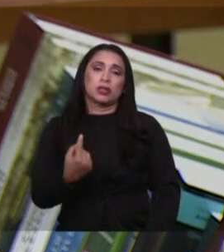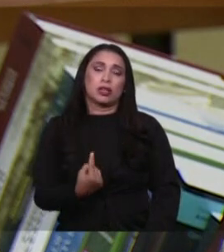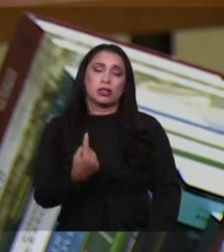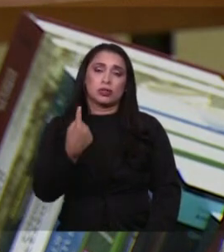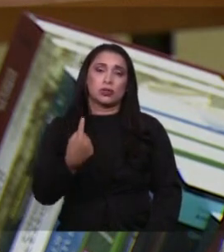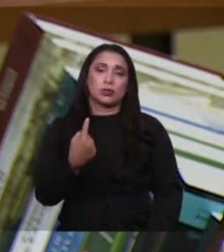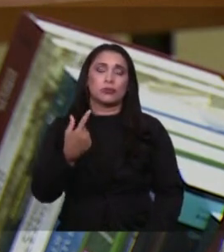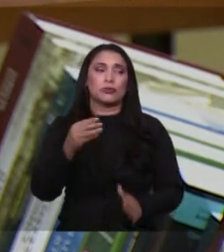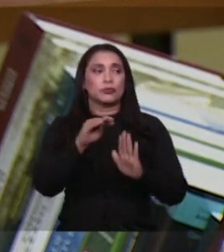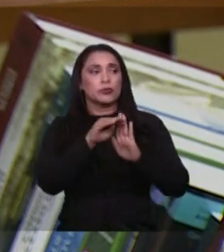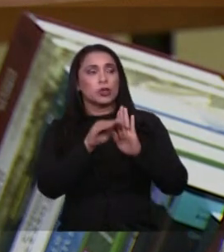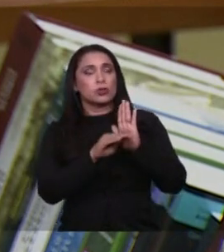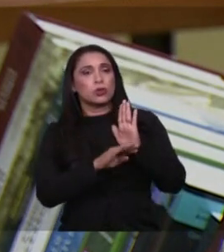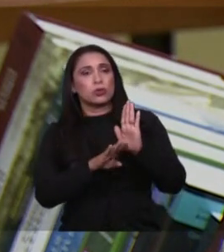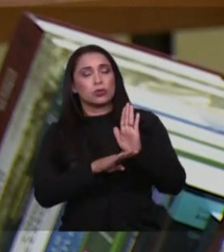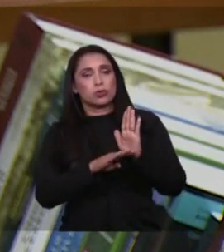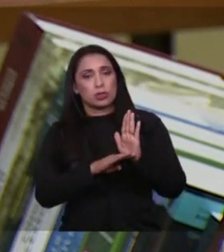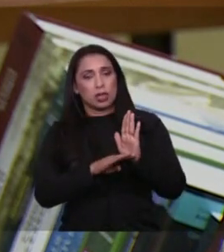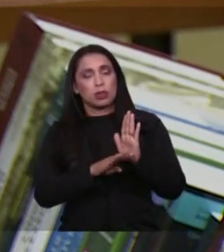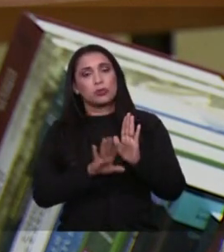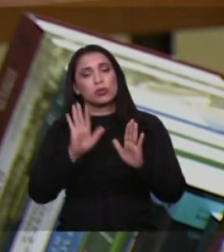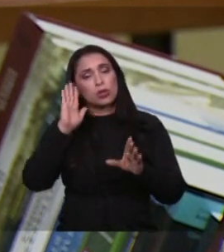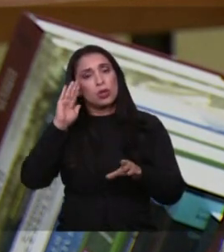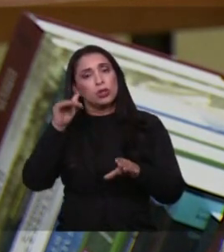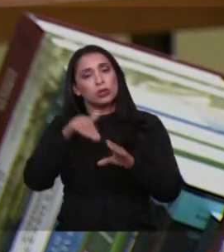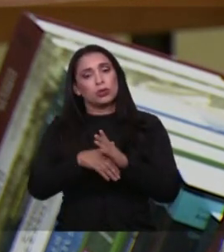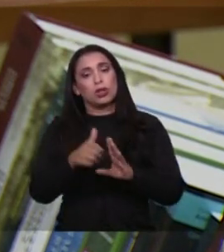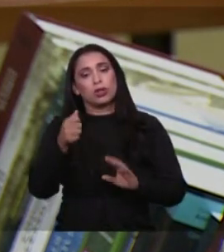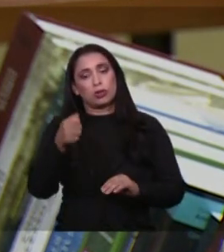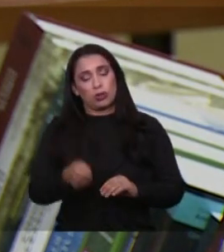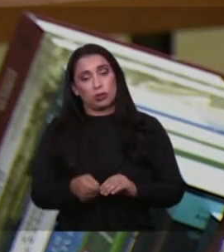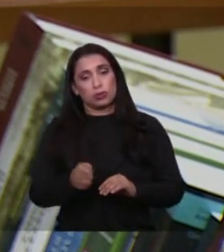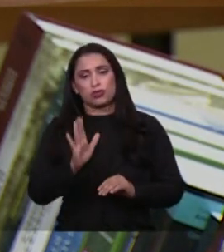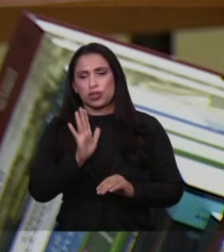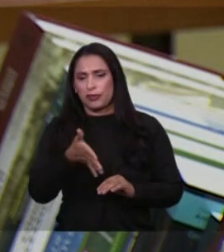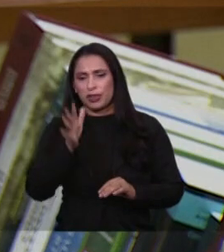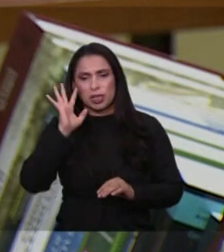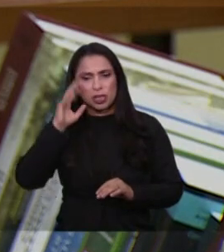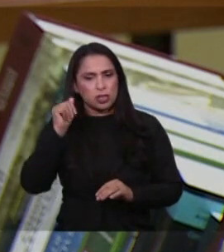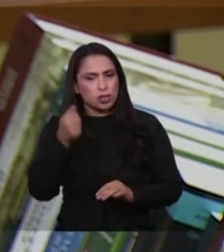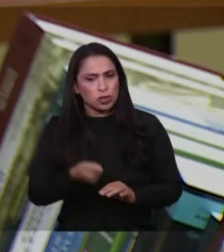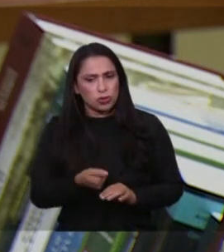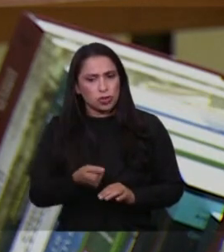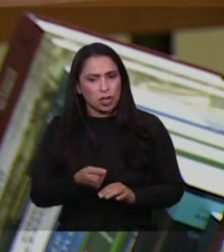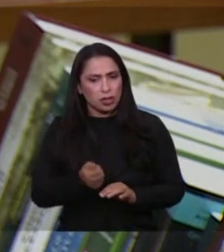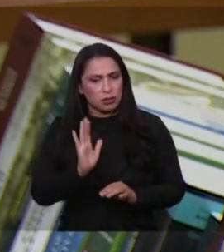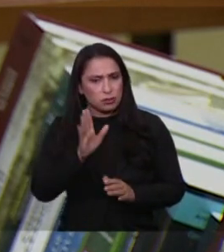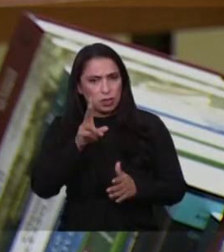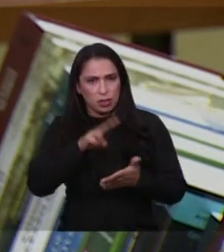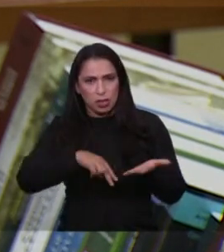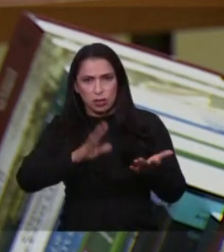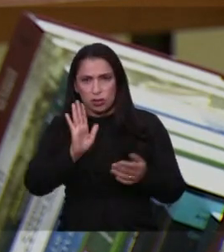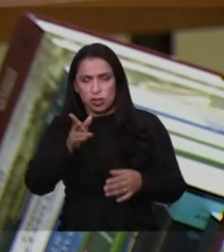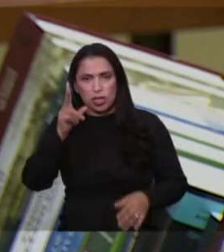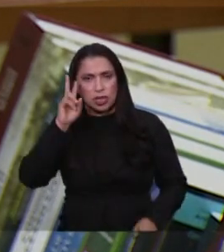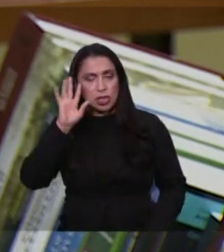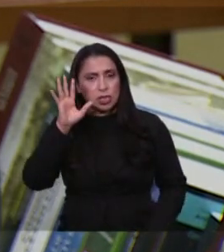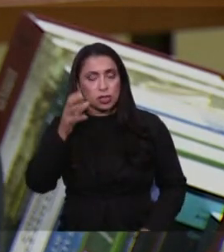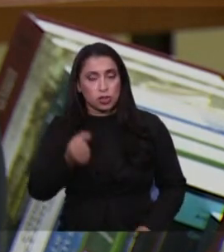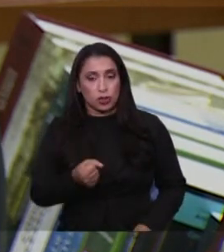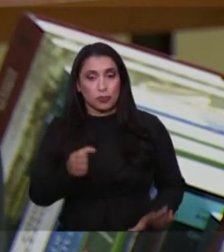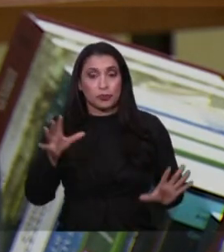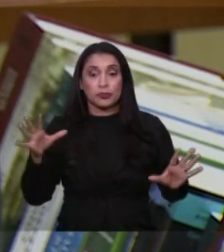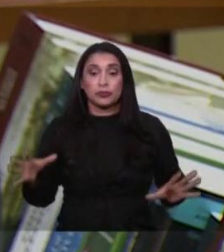os demais termos do acordo embargado. Nós decidimos isso. Isso foi decidido. Em